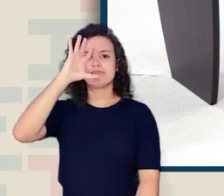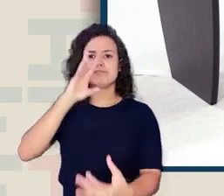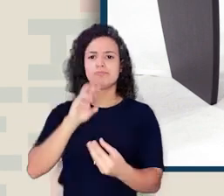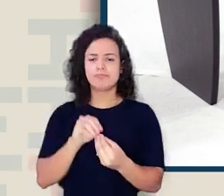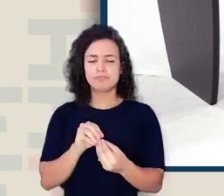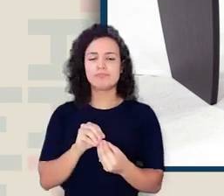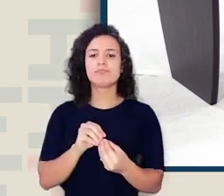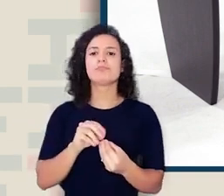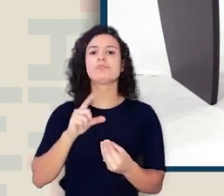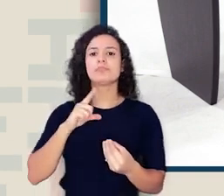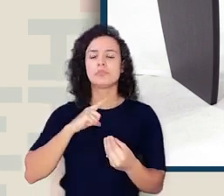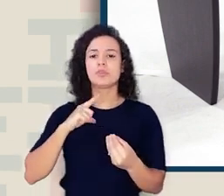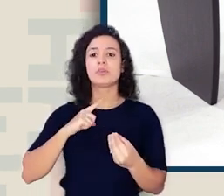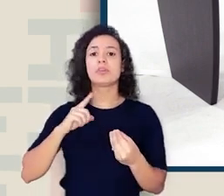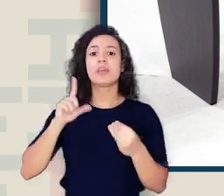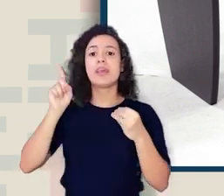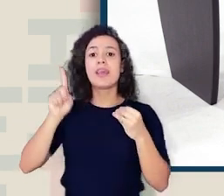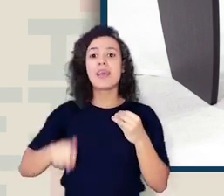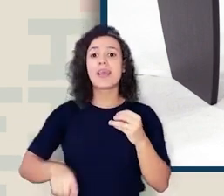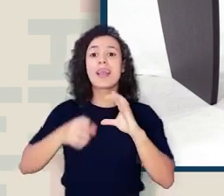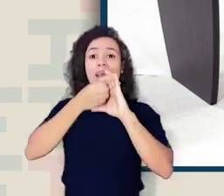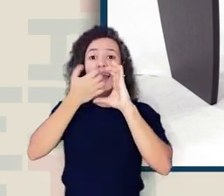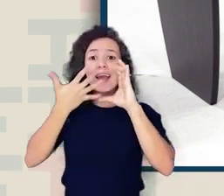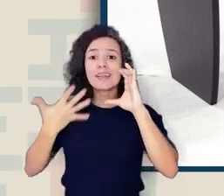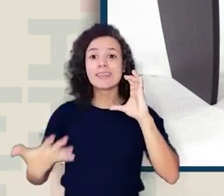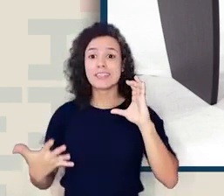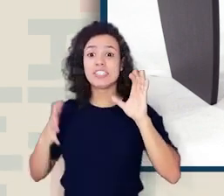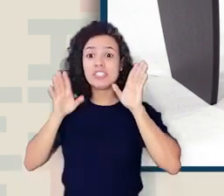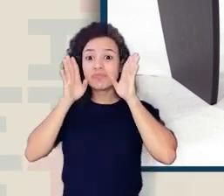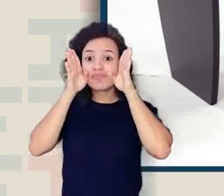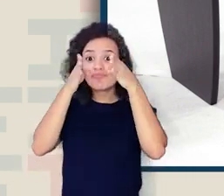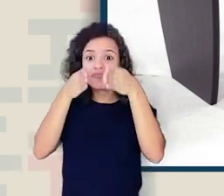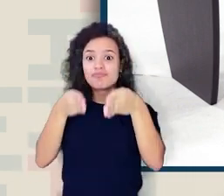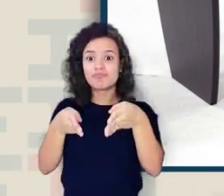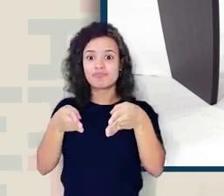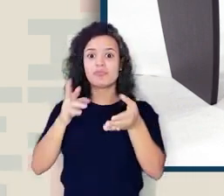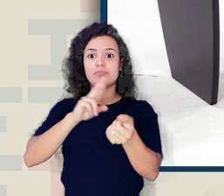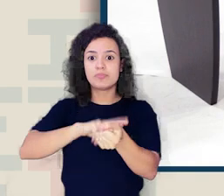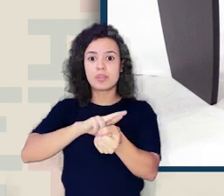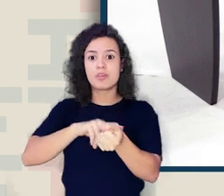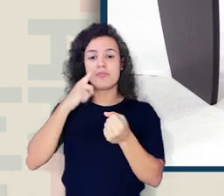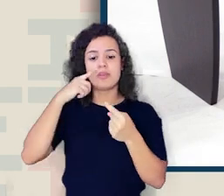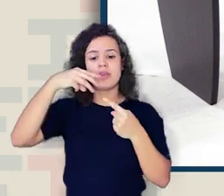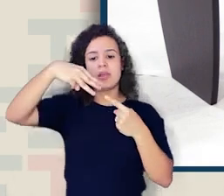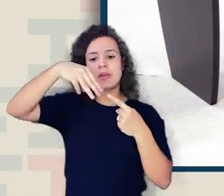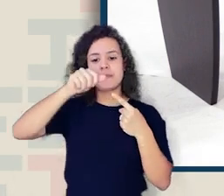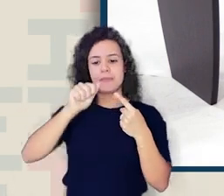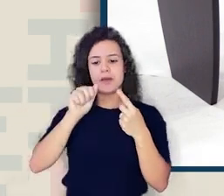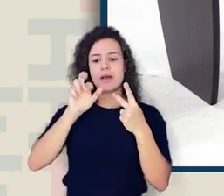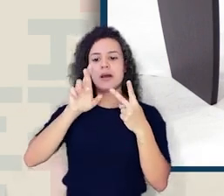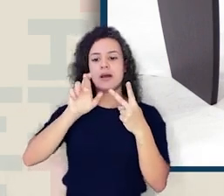perceber rapidamente essas diversas particularidades rítmicas. Voltando então,